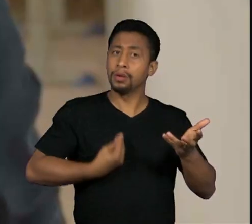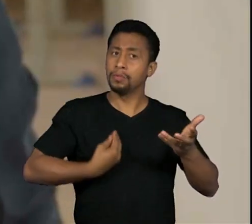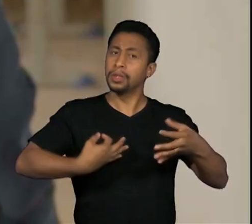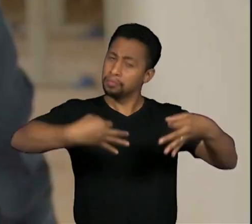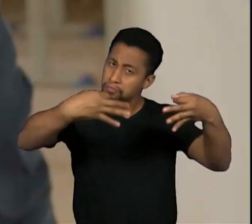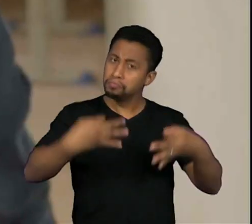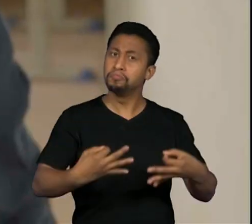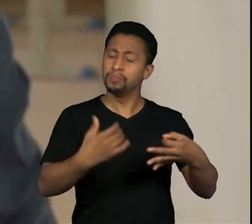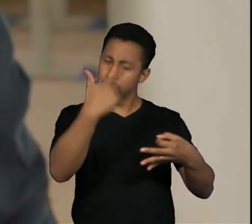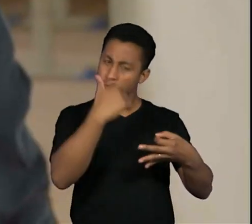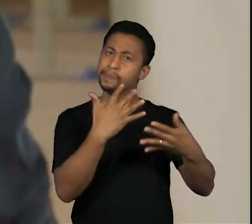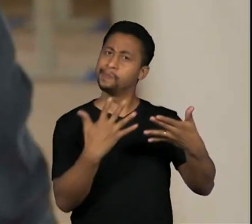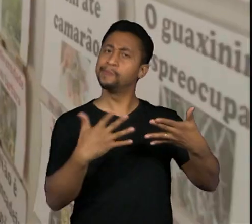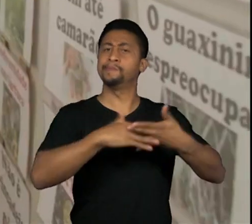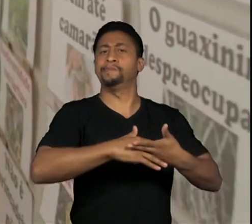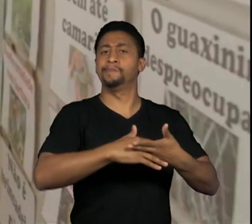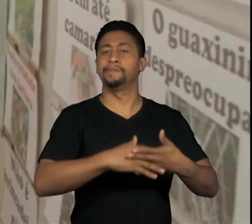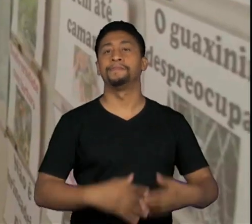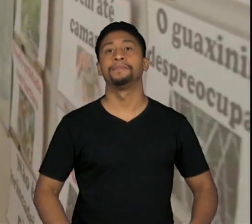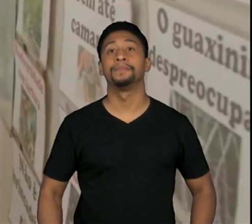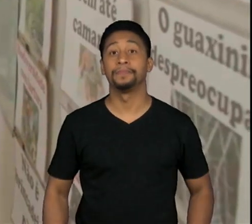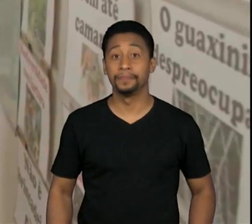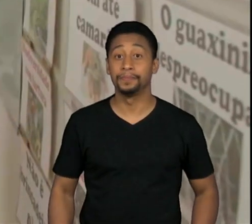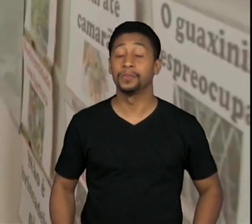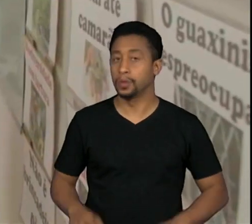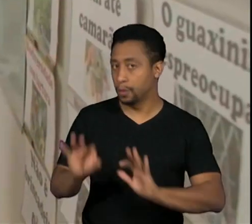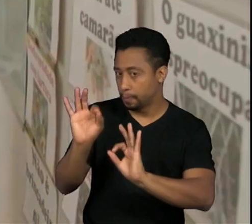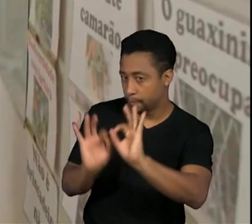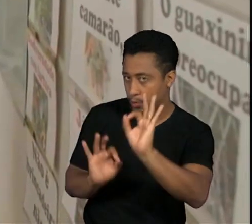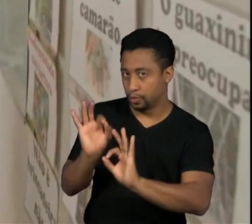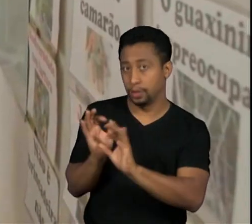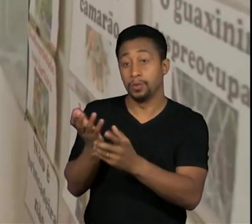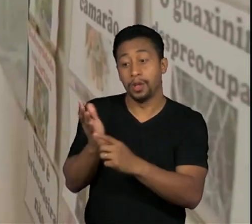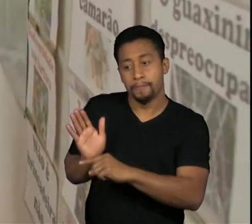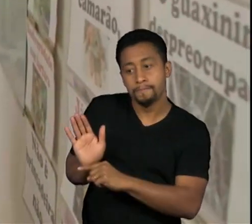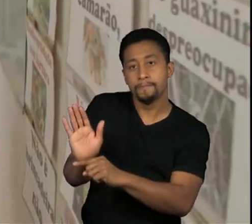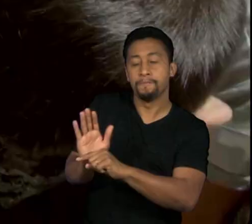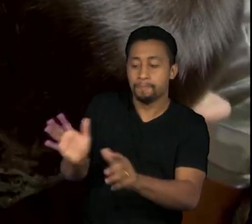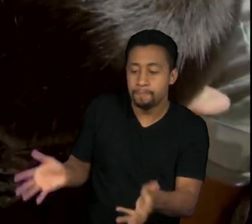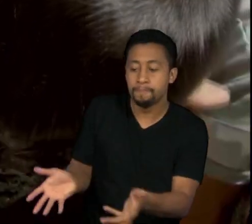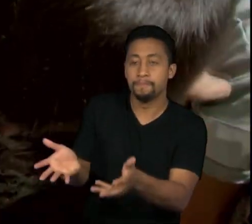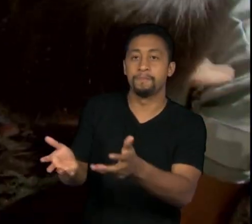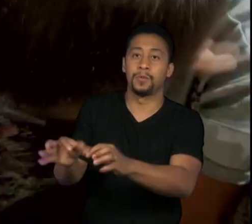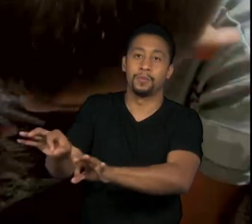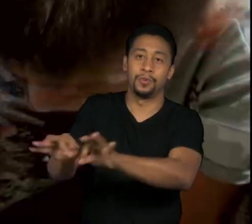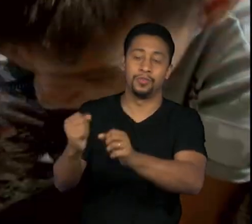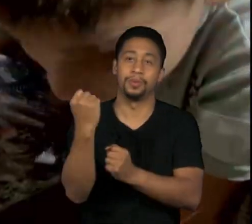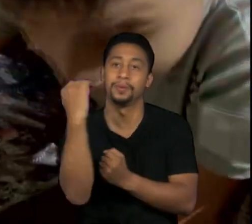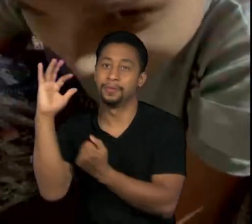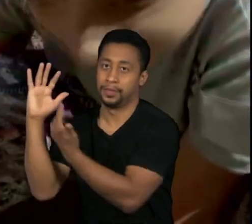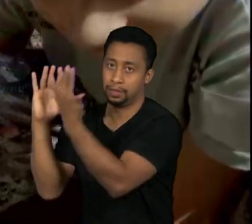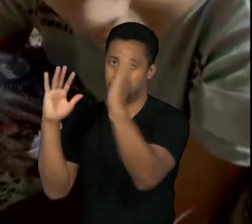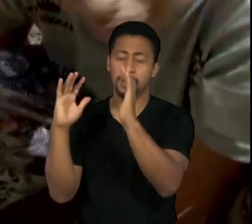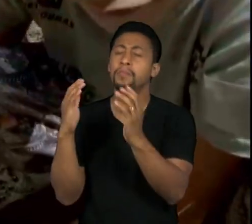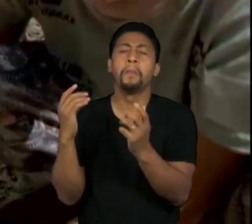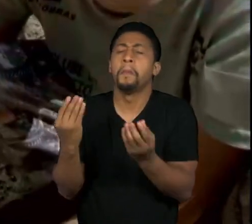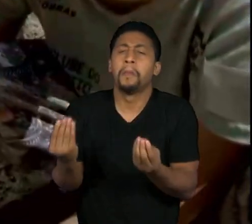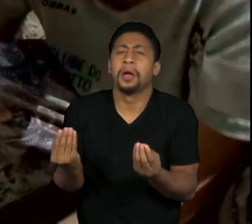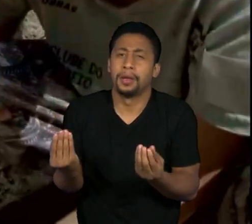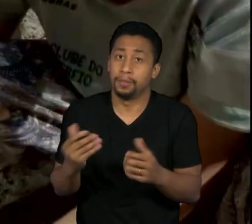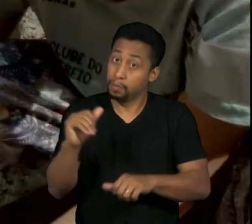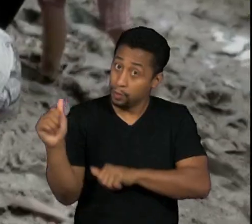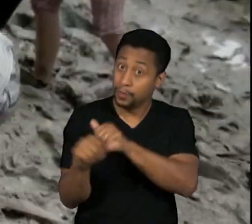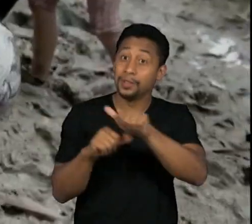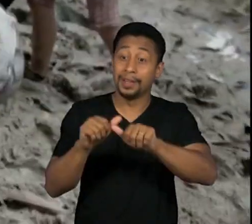cidadã. O projeto aposta na educação ambiental para mudar a relação com os manguezais desde a